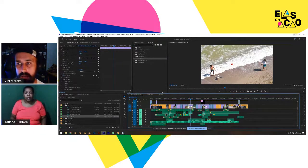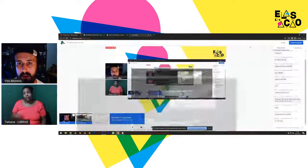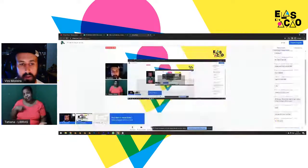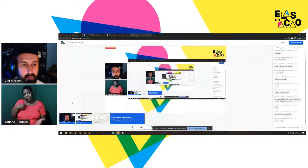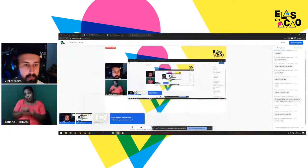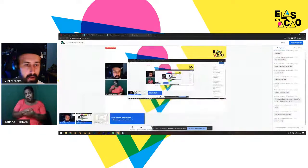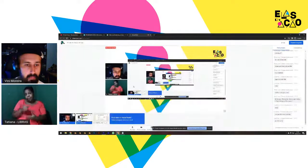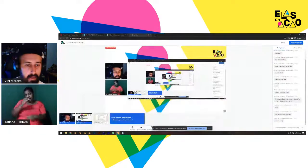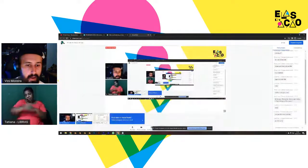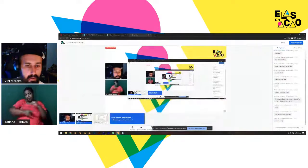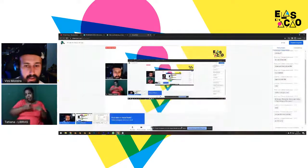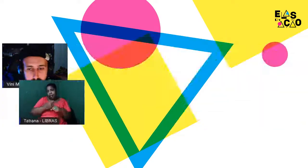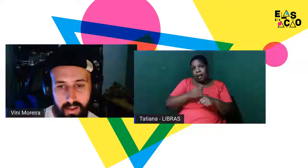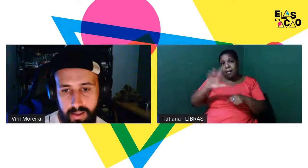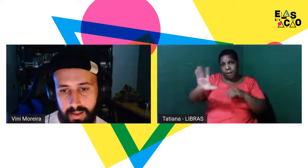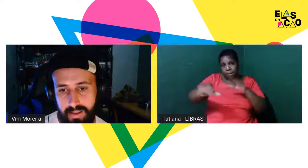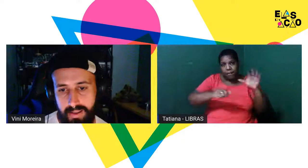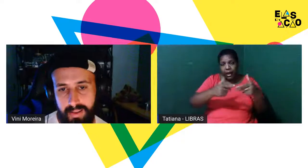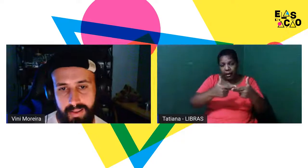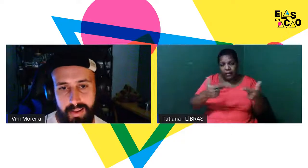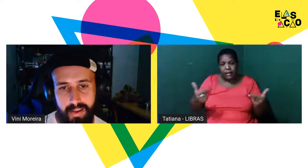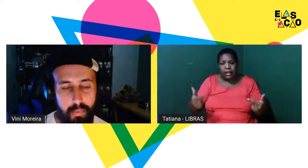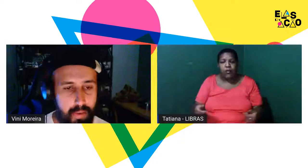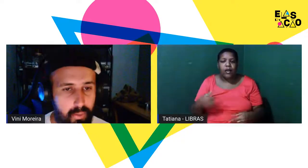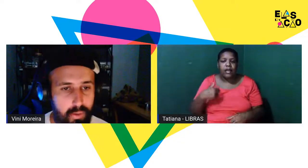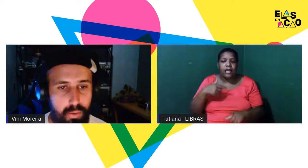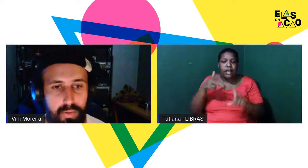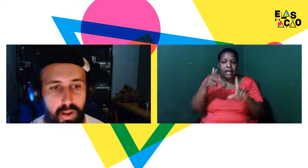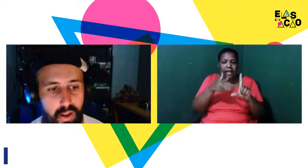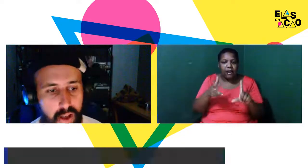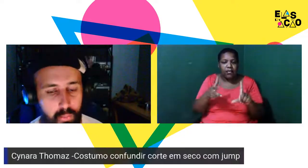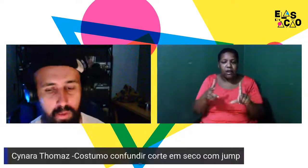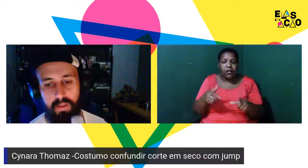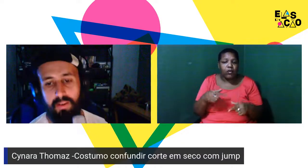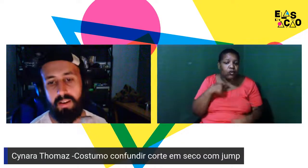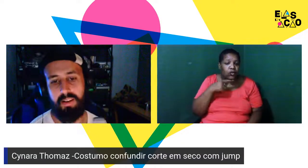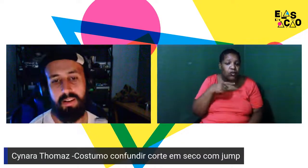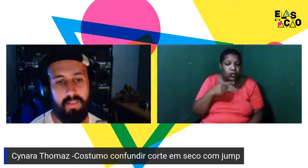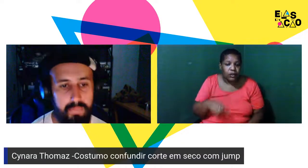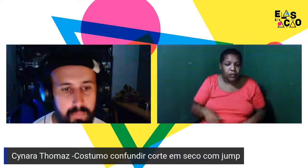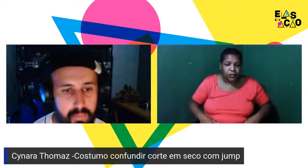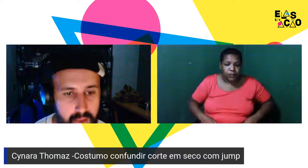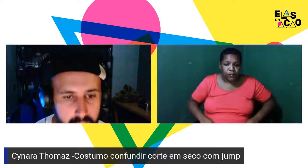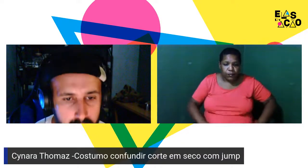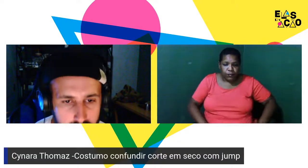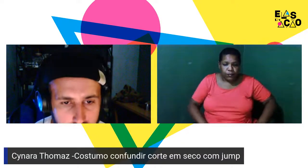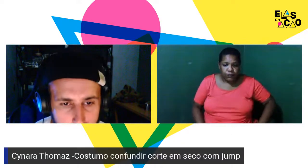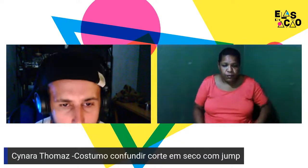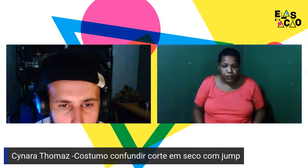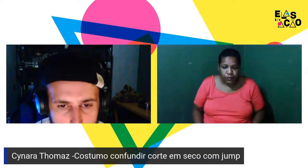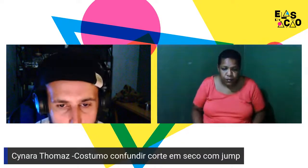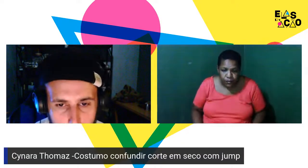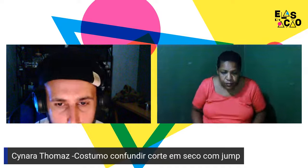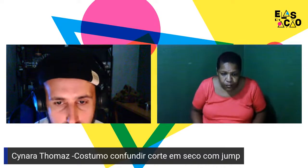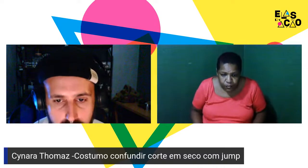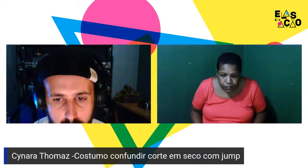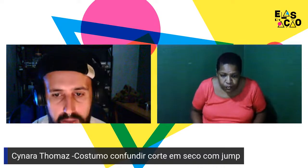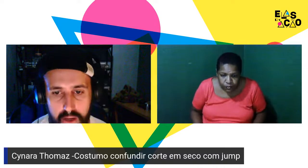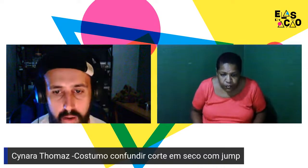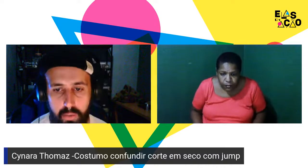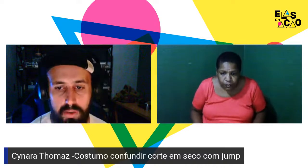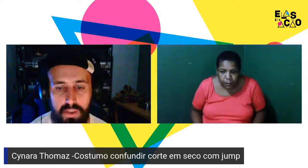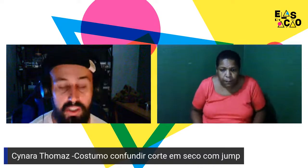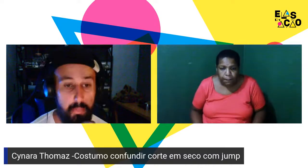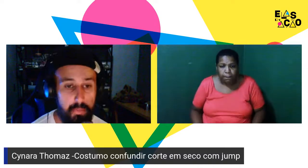internet para isso né gente para pegar material dela mas alguma dúvida Leonardo Monteiro Eu costumo